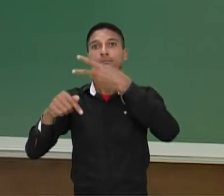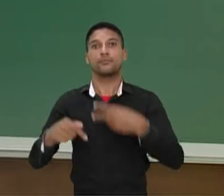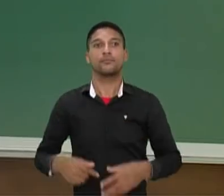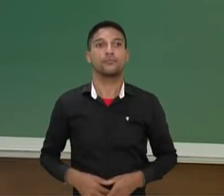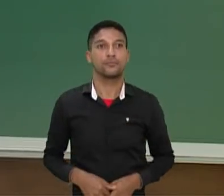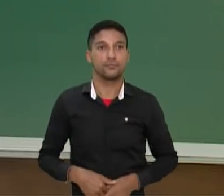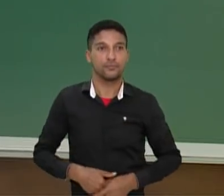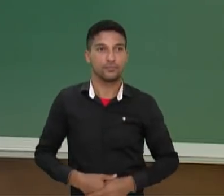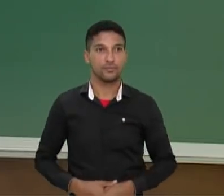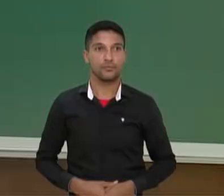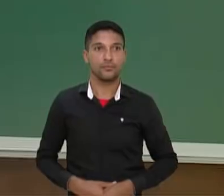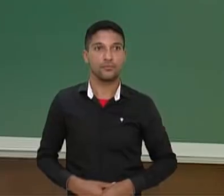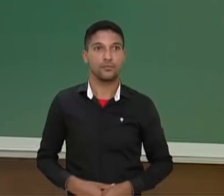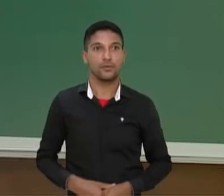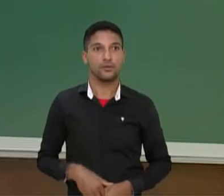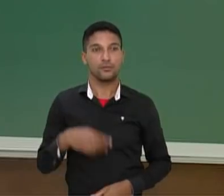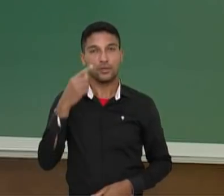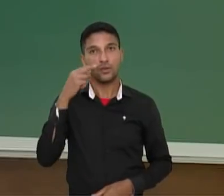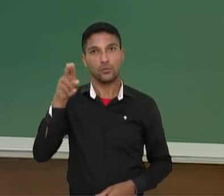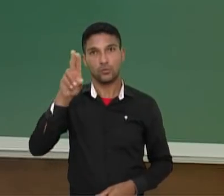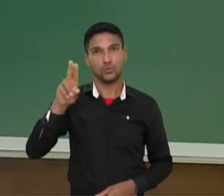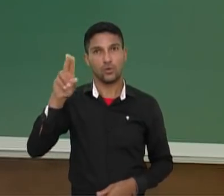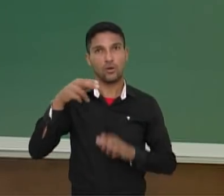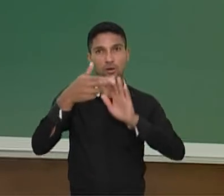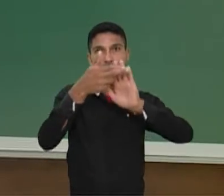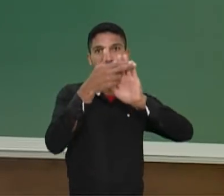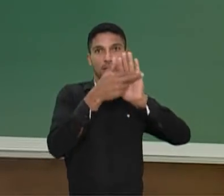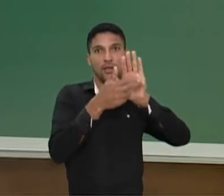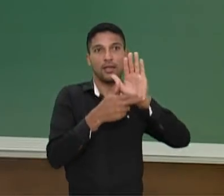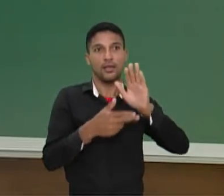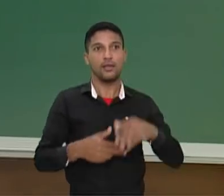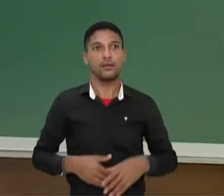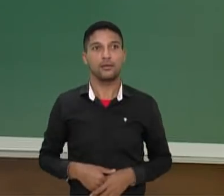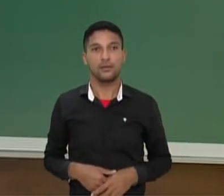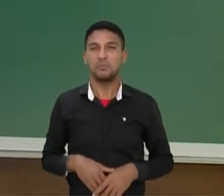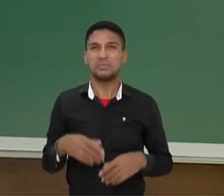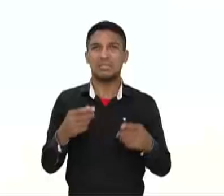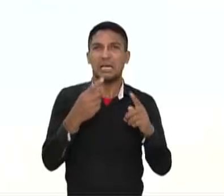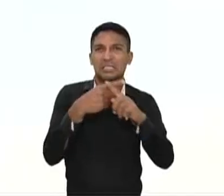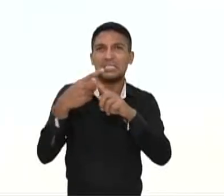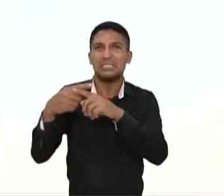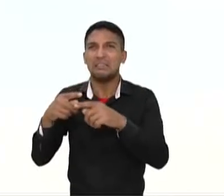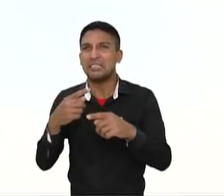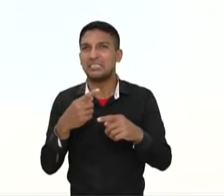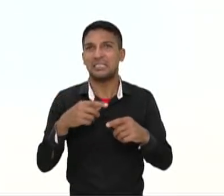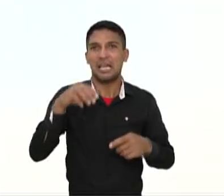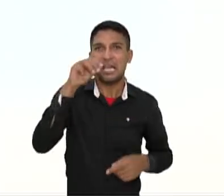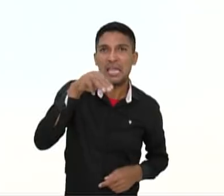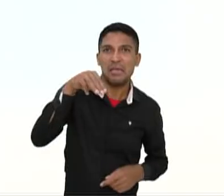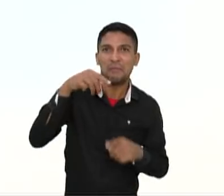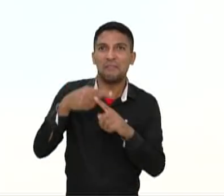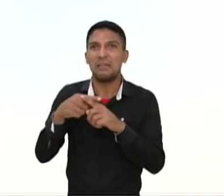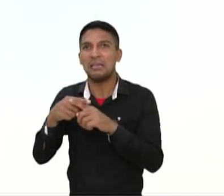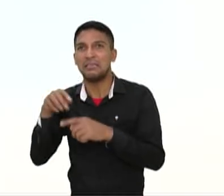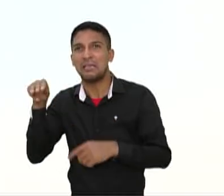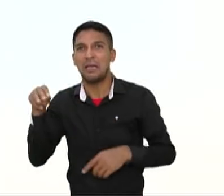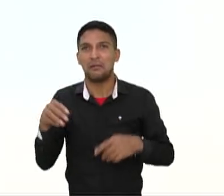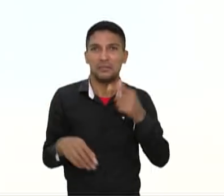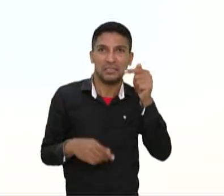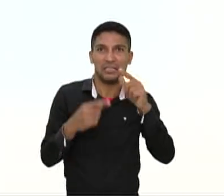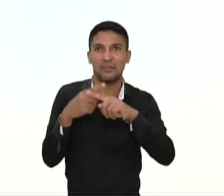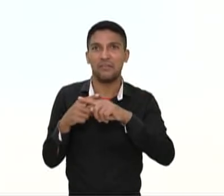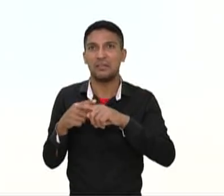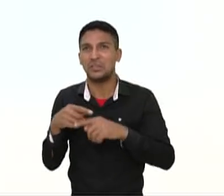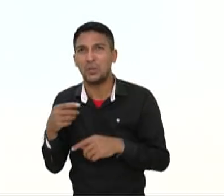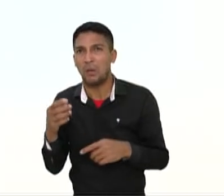que é 7. Então você usou a regrinha, você não precisa ficar, ai meu Deus, x vezes x, m vezes m, 7 vezes 2, é mais fácil, tá bom?